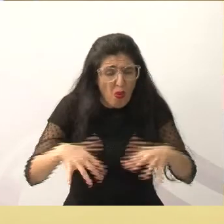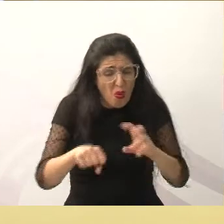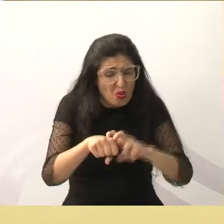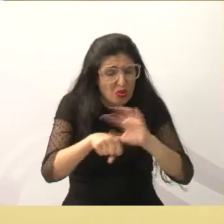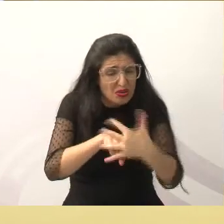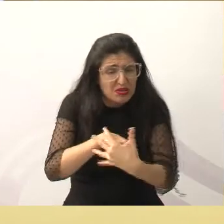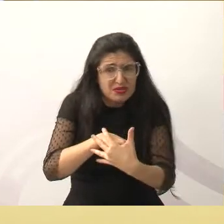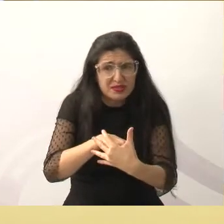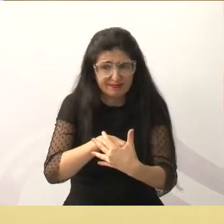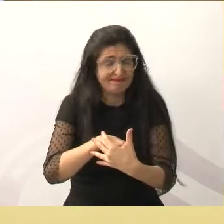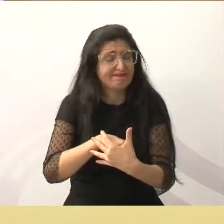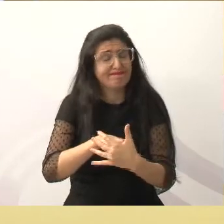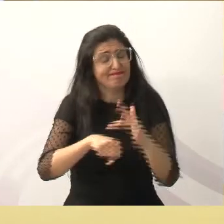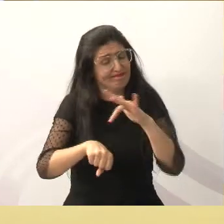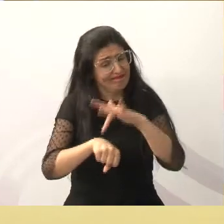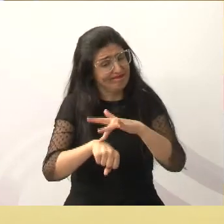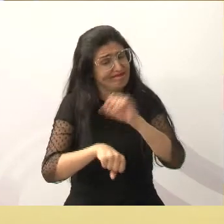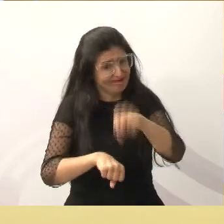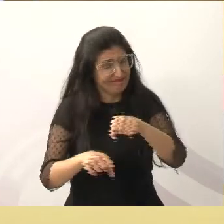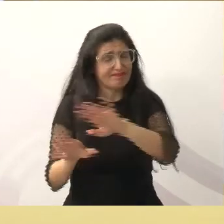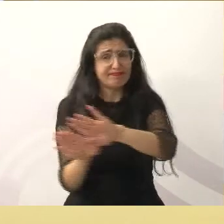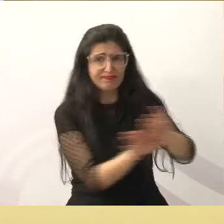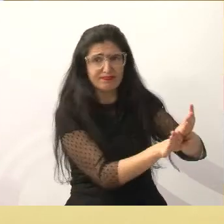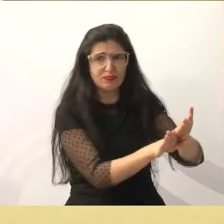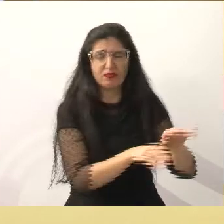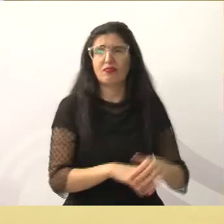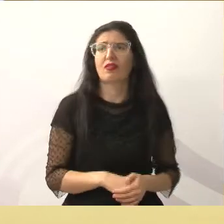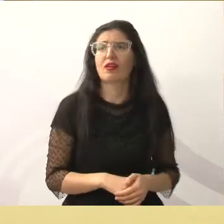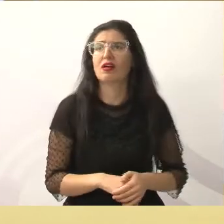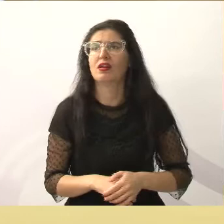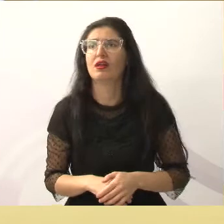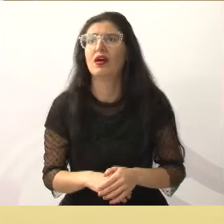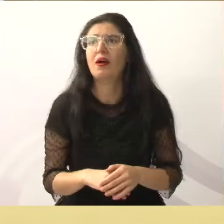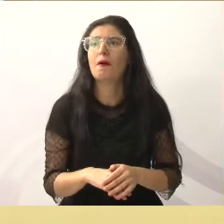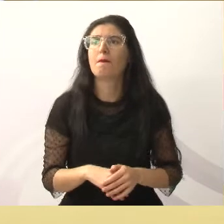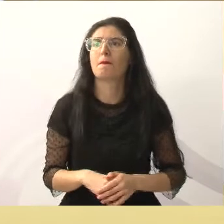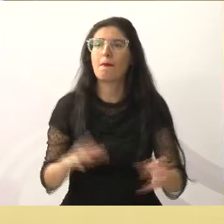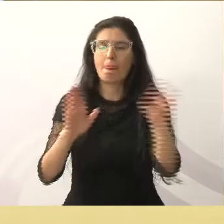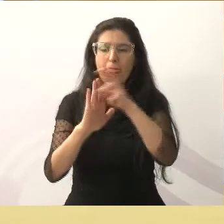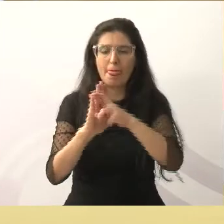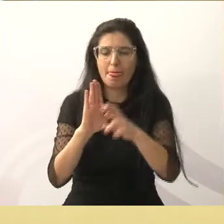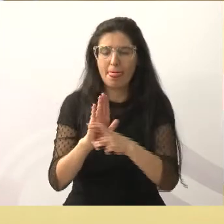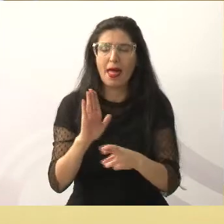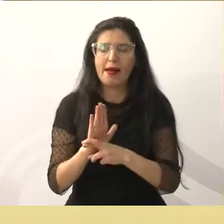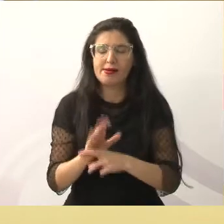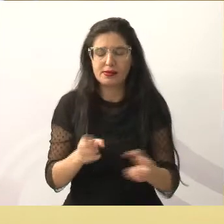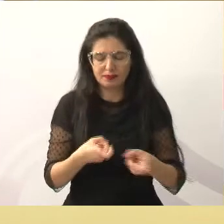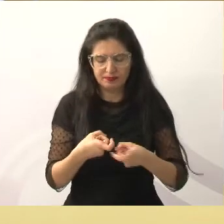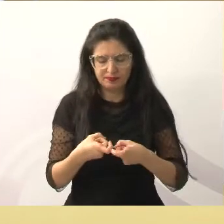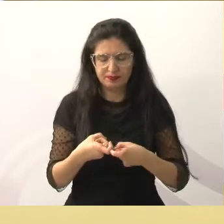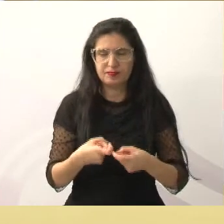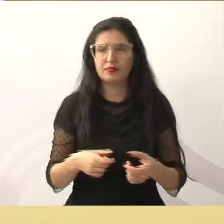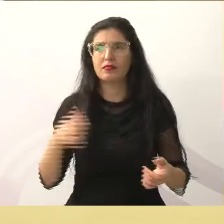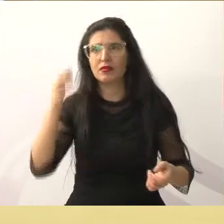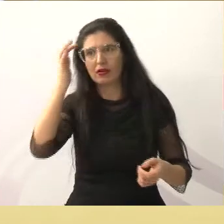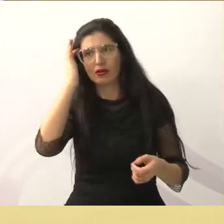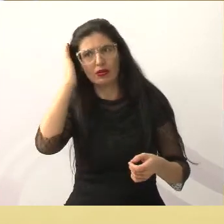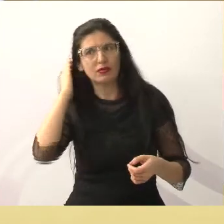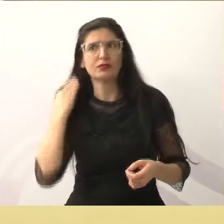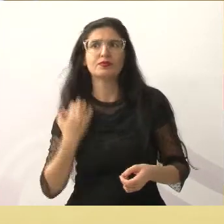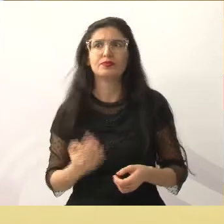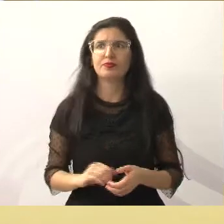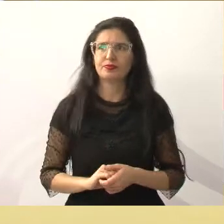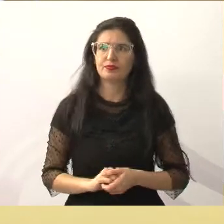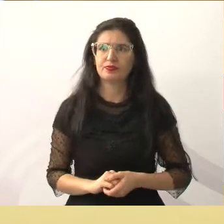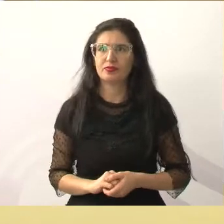conta das restrições da medicina, e são comerciantes que são comerciantes de muitos anos